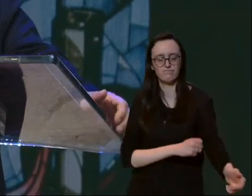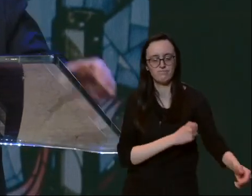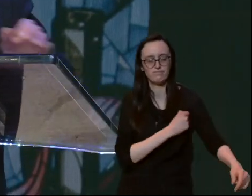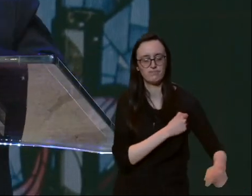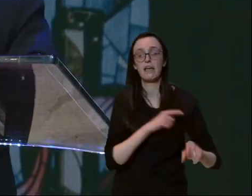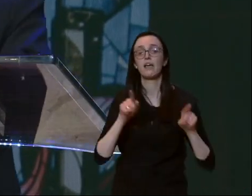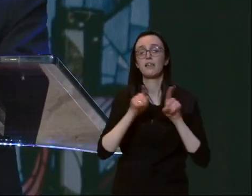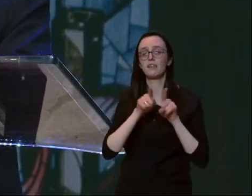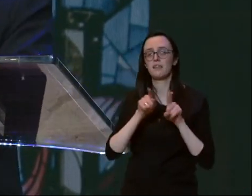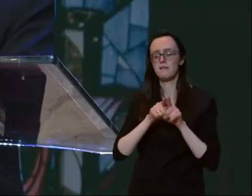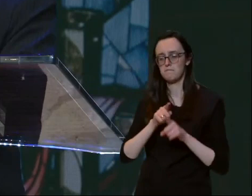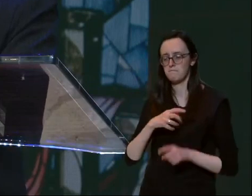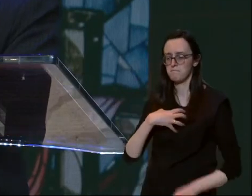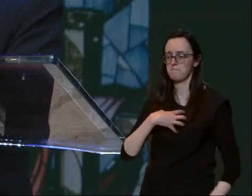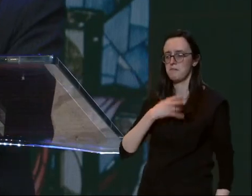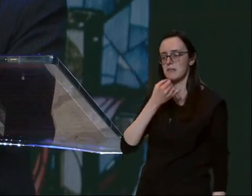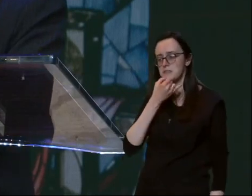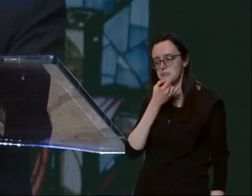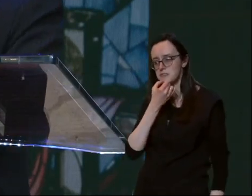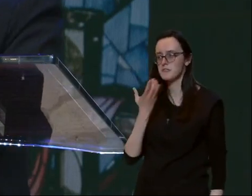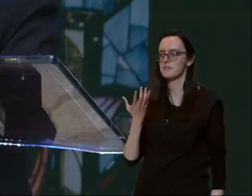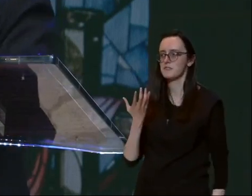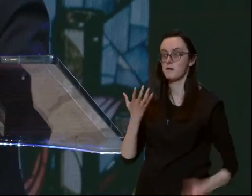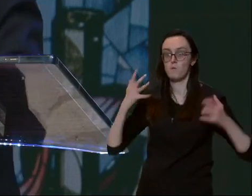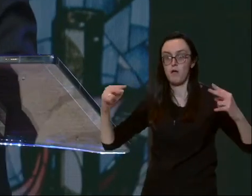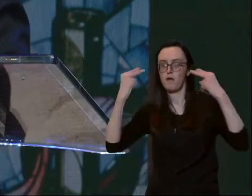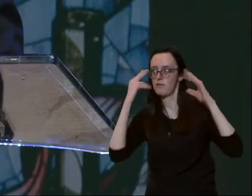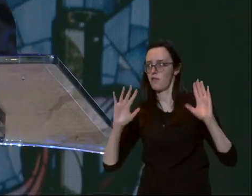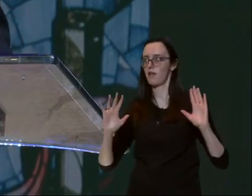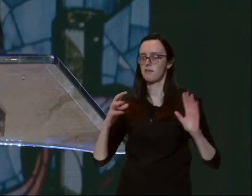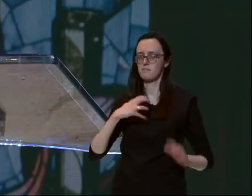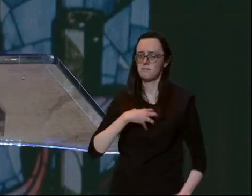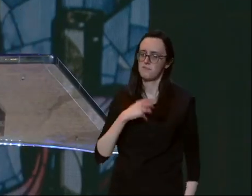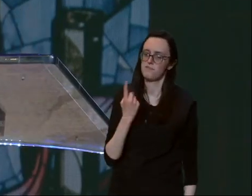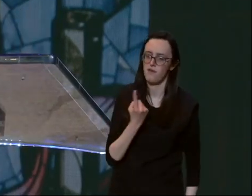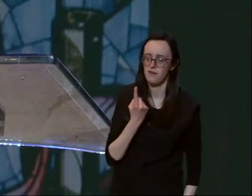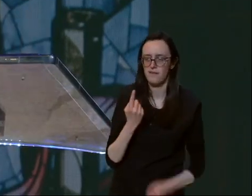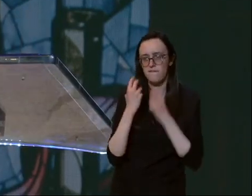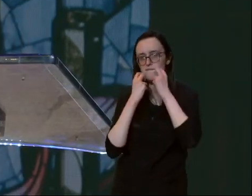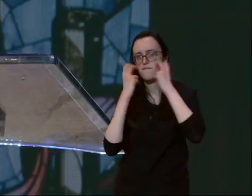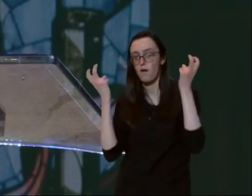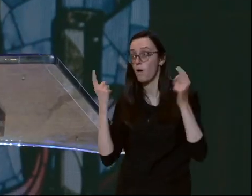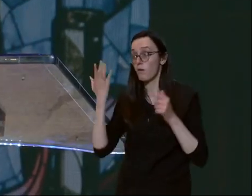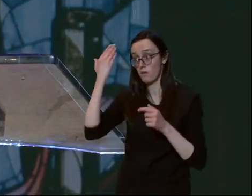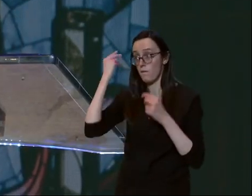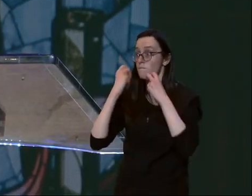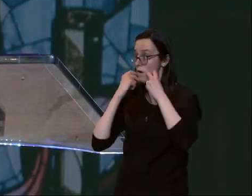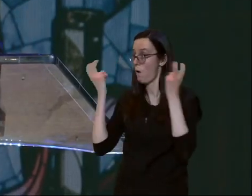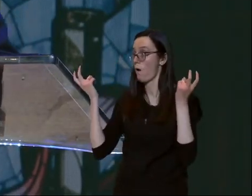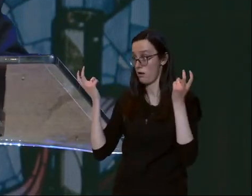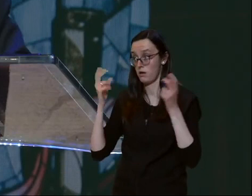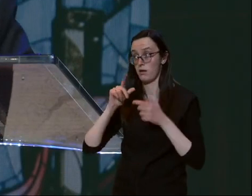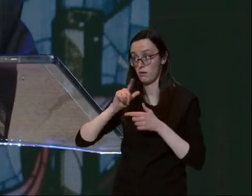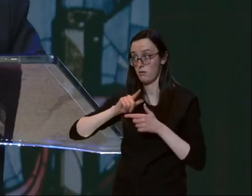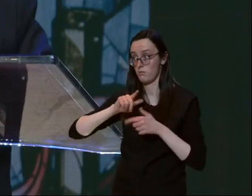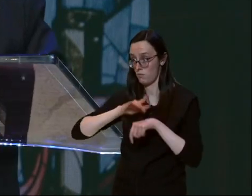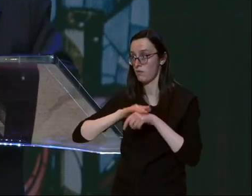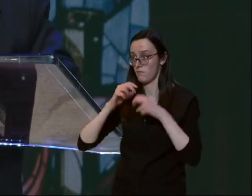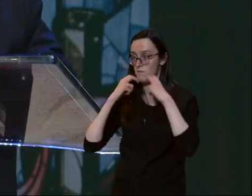Suas tristezas, suas reservas, solidão, vergonha,